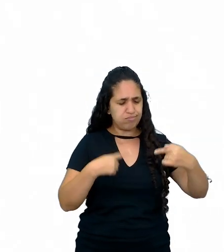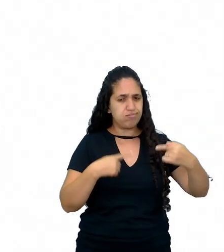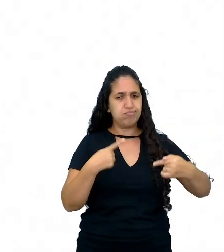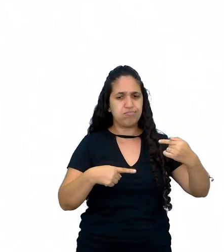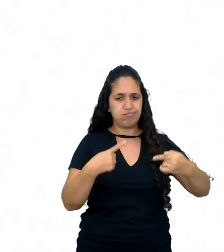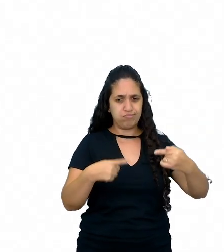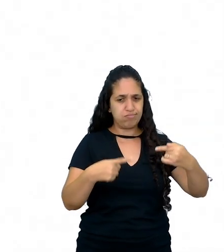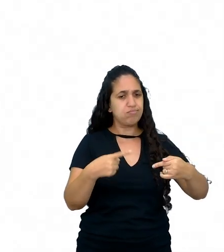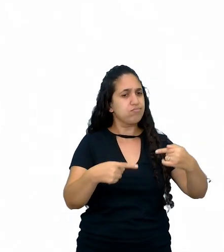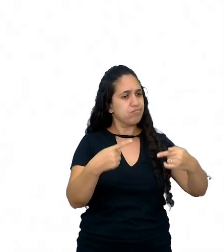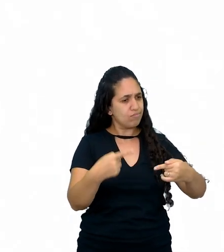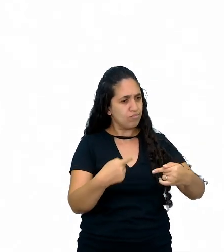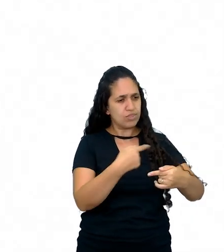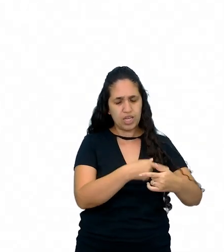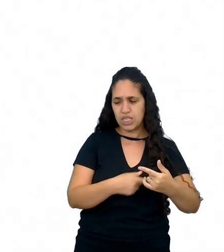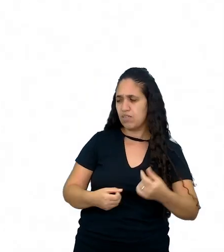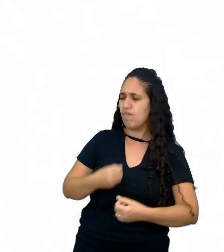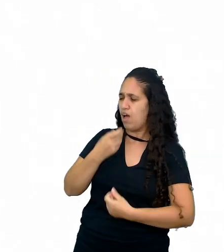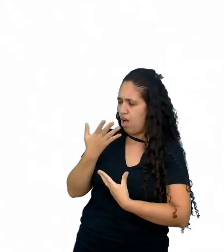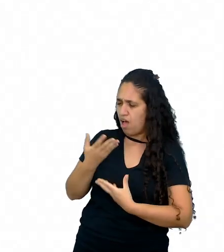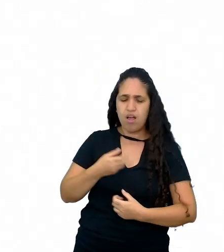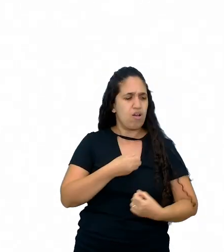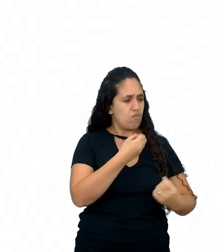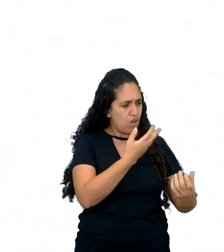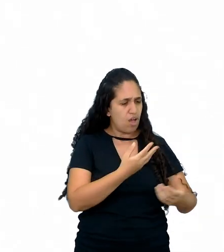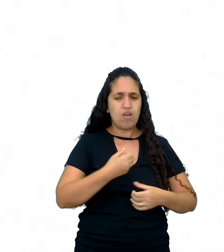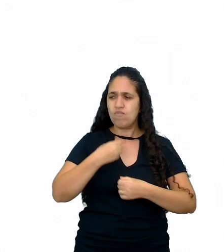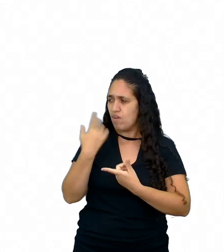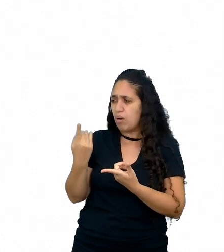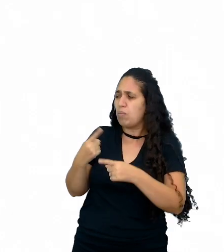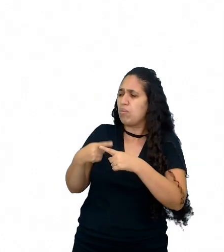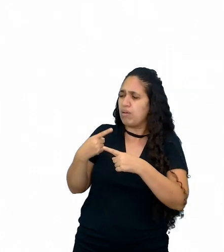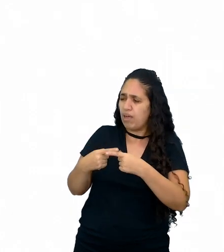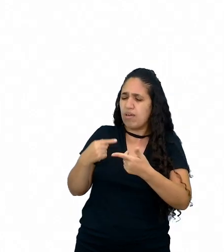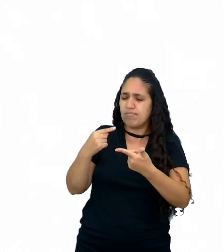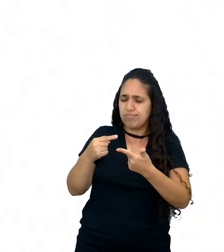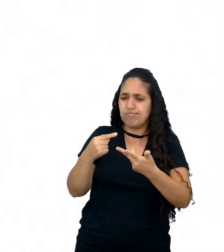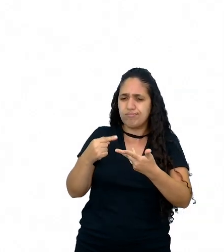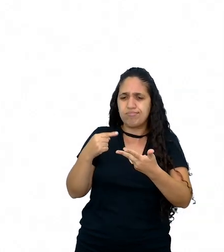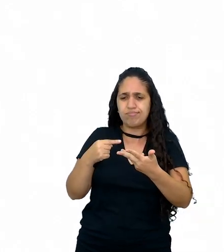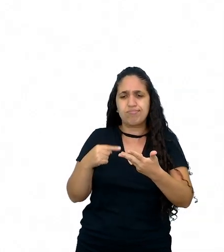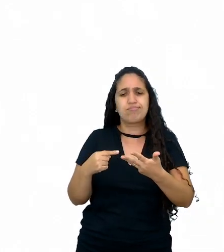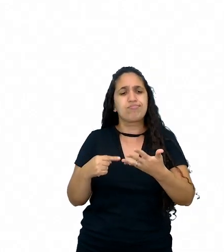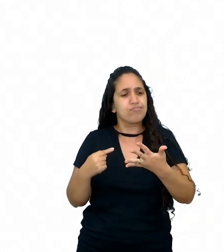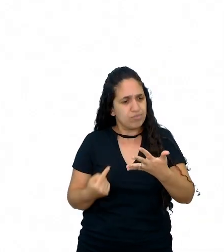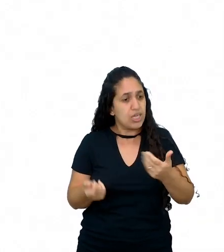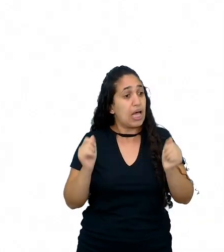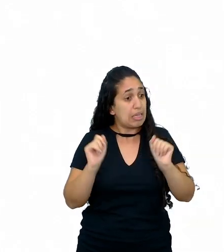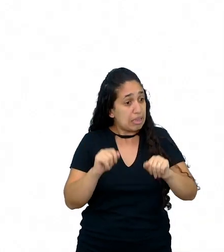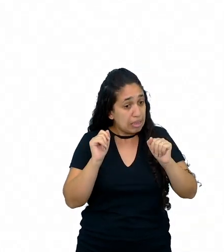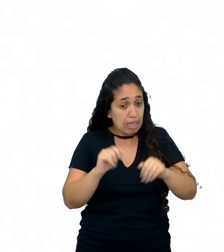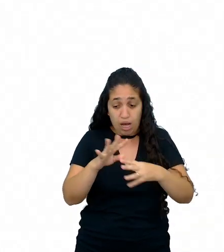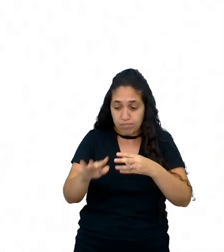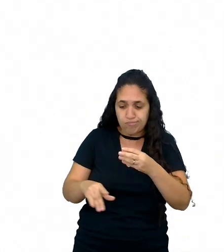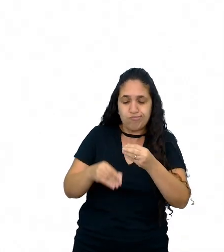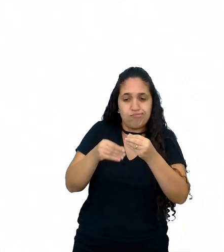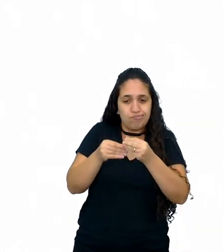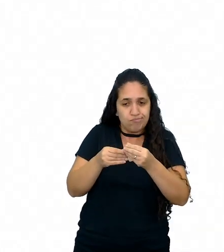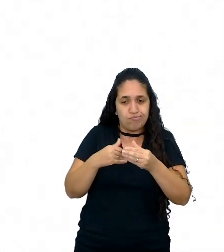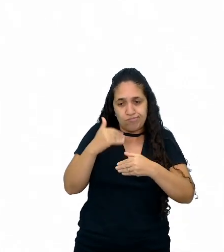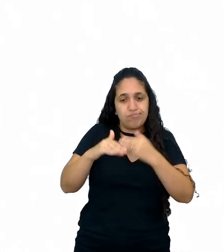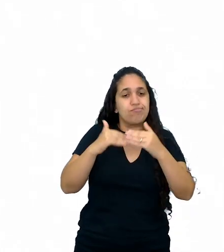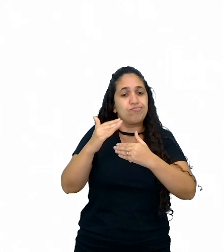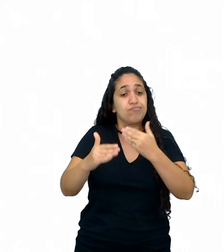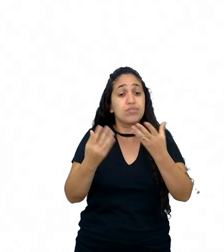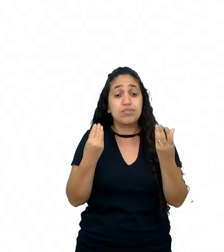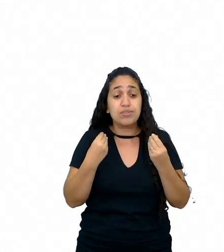eles argumentem o porquê que eles estão, que eles podem contribuir, né, no desenvolvimento, né, como